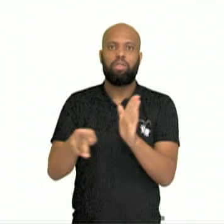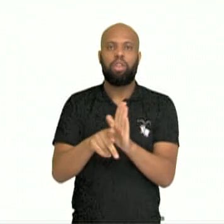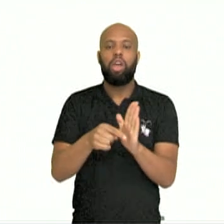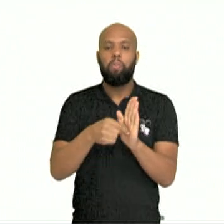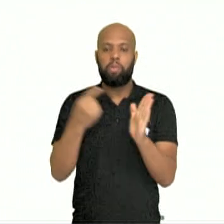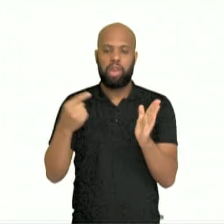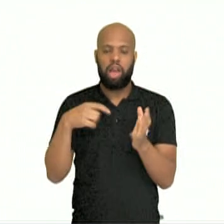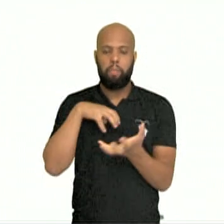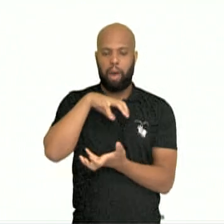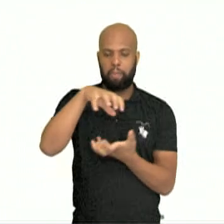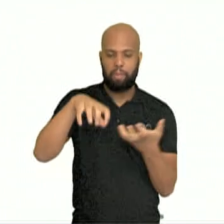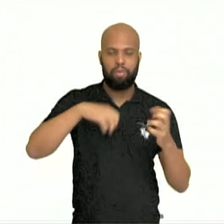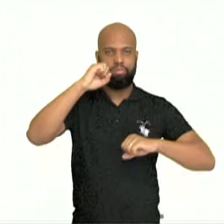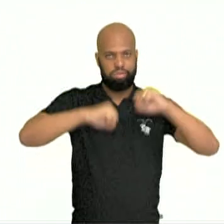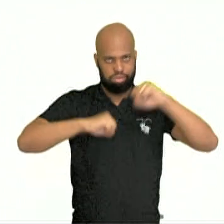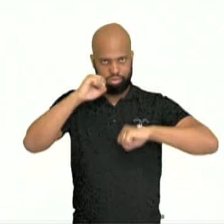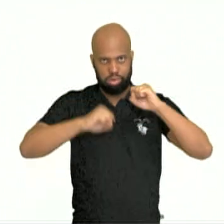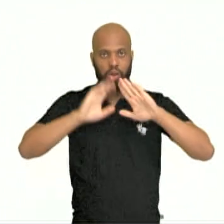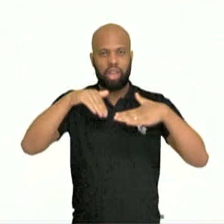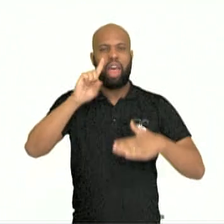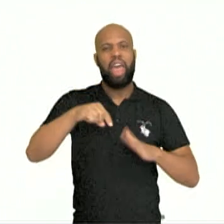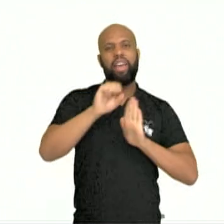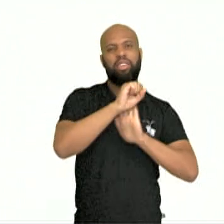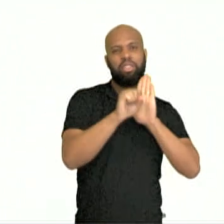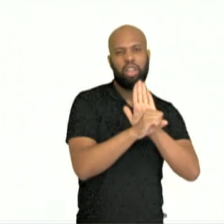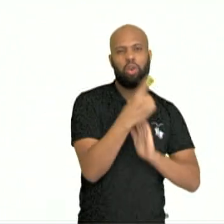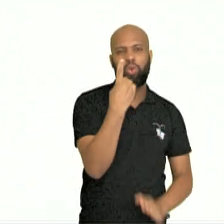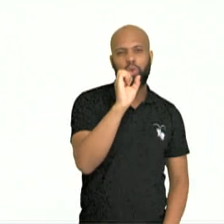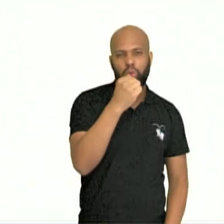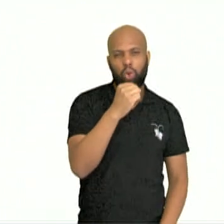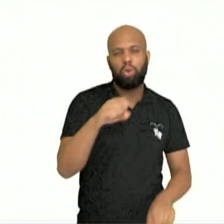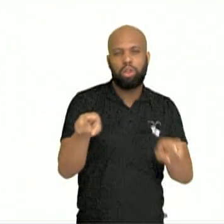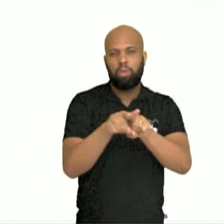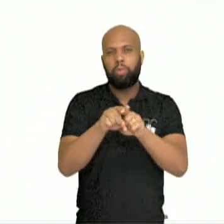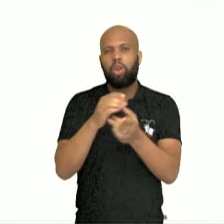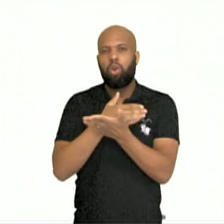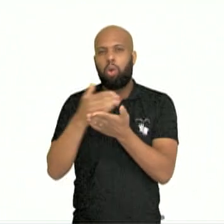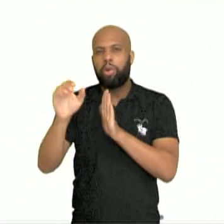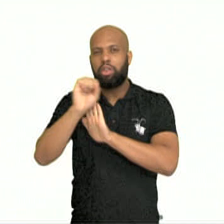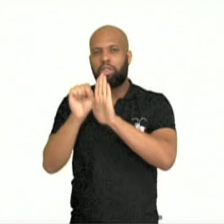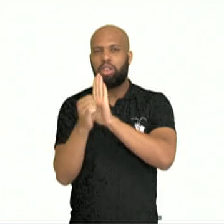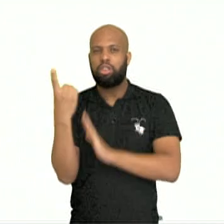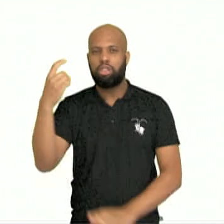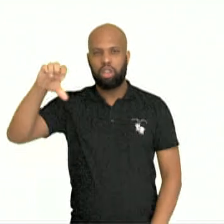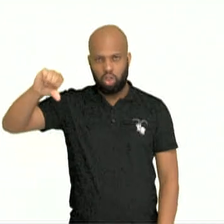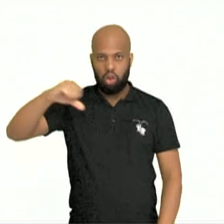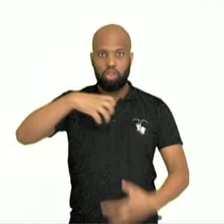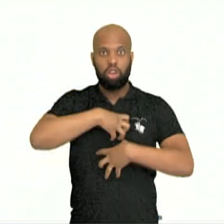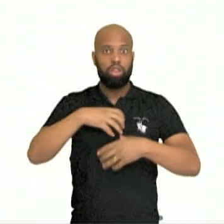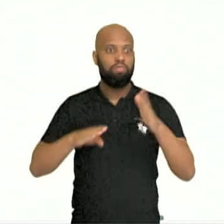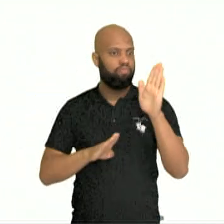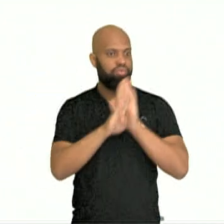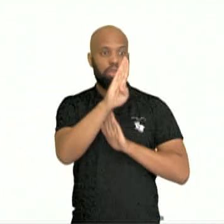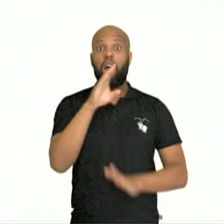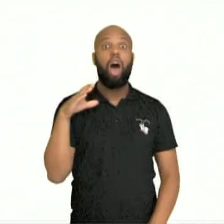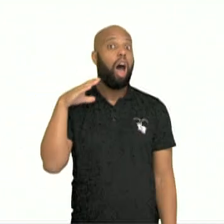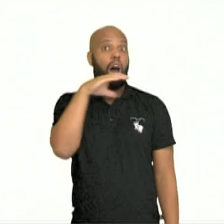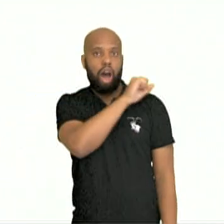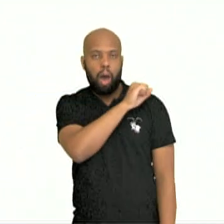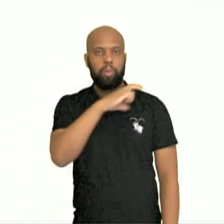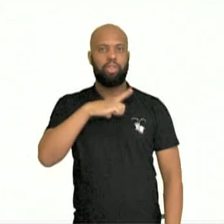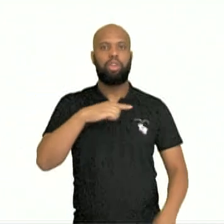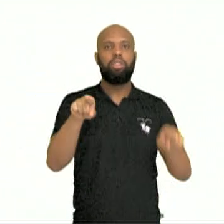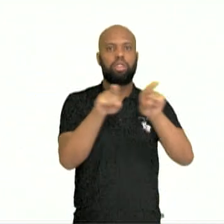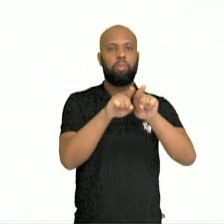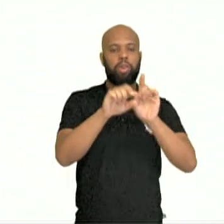ali, ela ganha ares ali entre o final do século XVIII e meados do século XIX de maneira ascendente. Ela tem ali no século